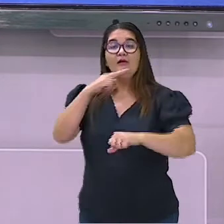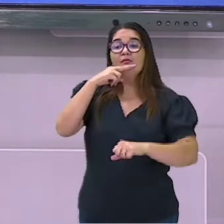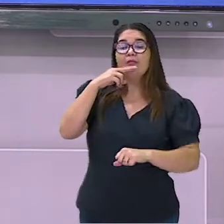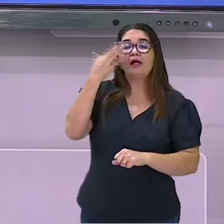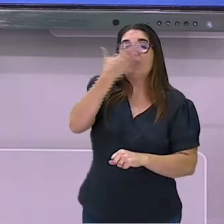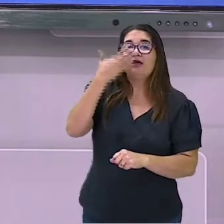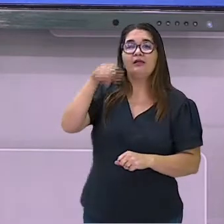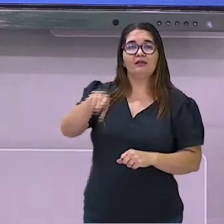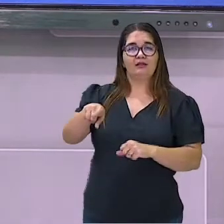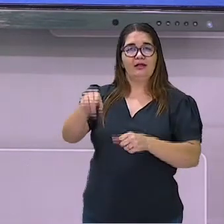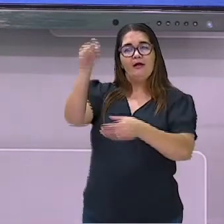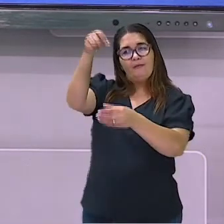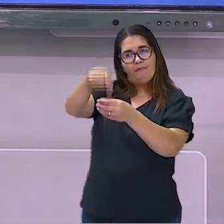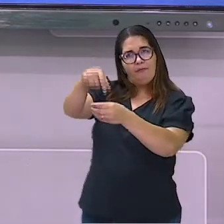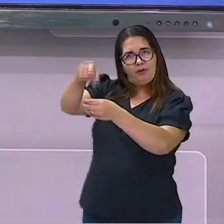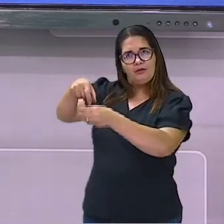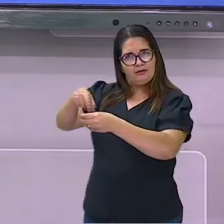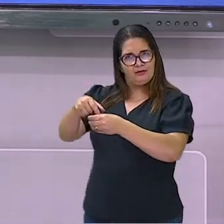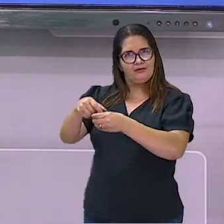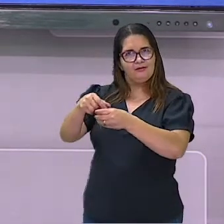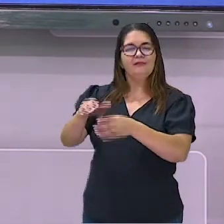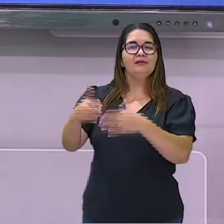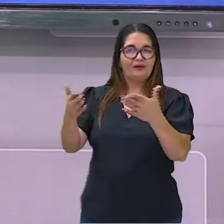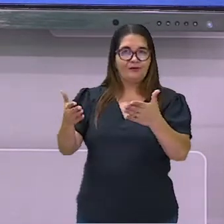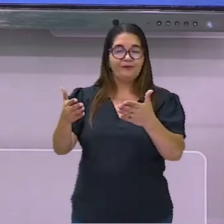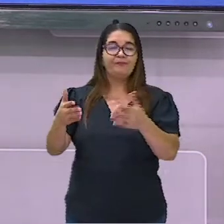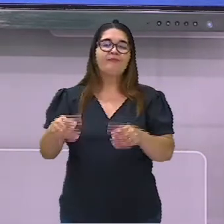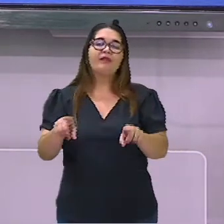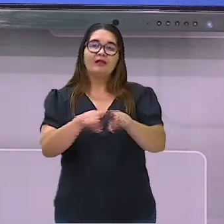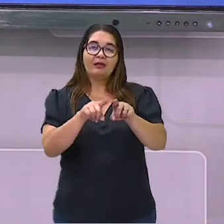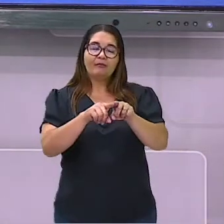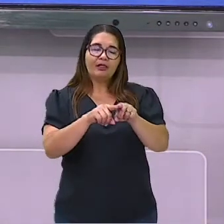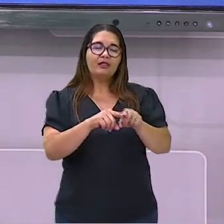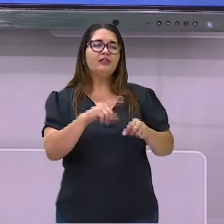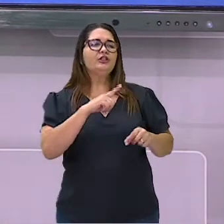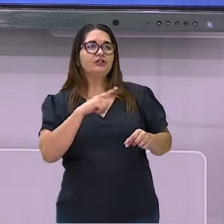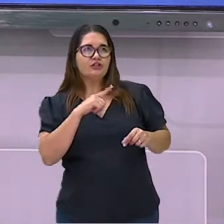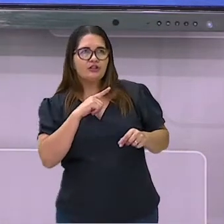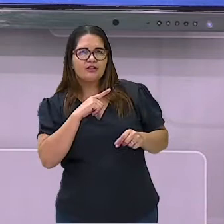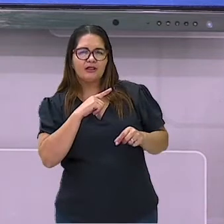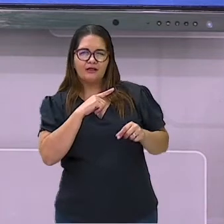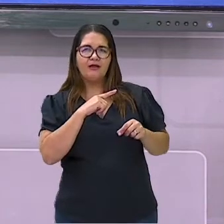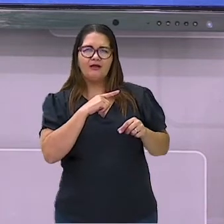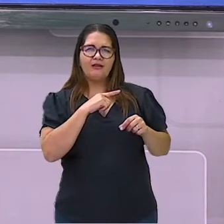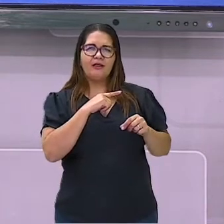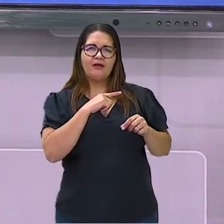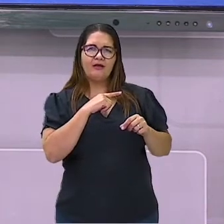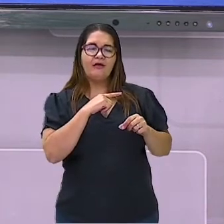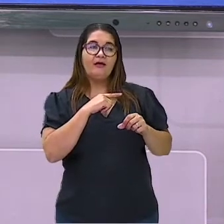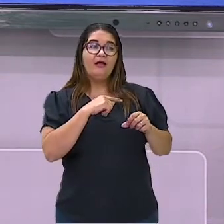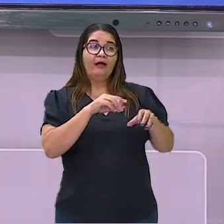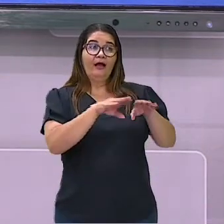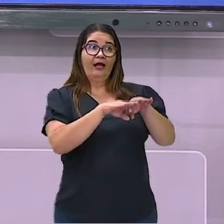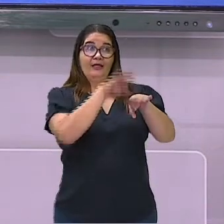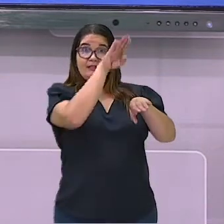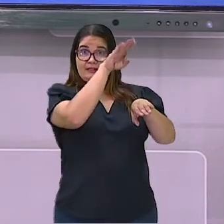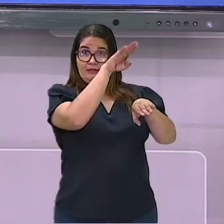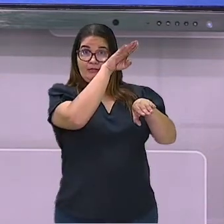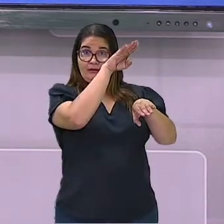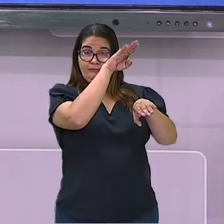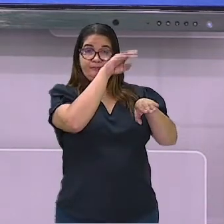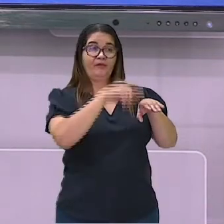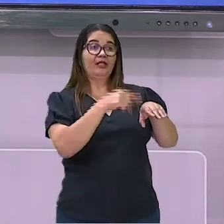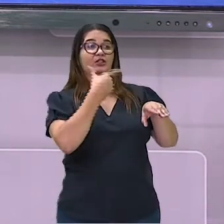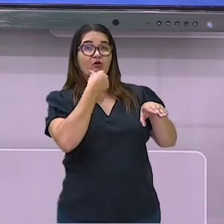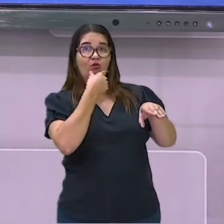de cana e controlava a produção do caldo. Acima deles estava o feitor mor, que controlava o